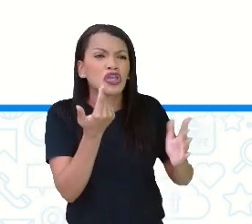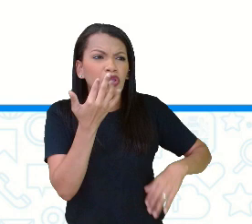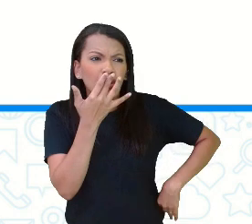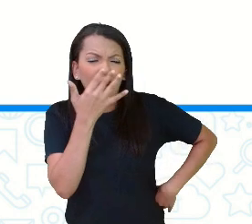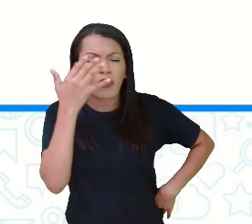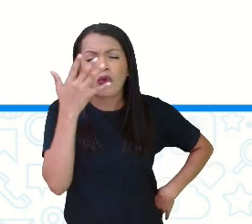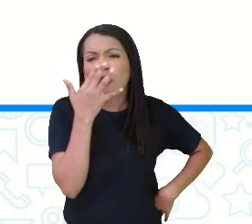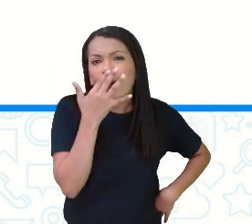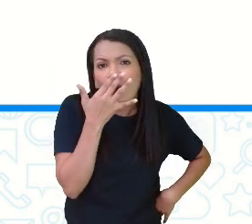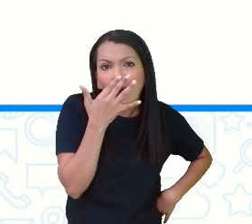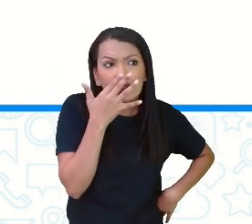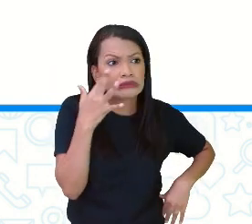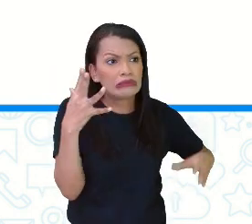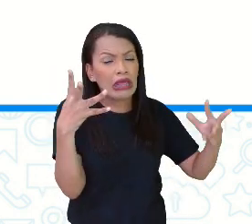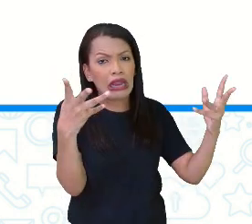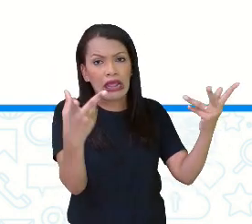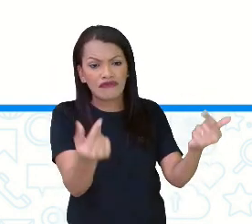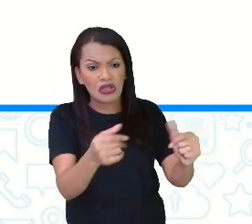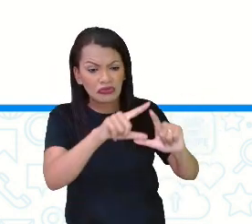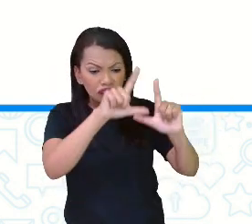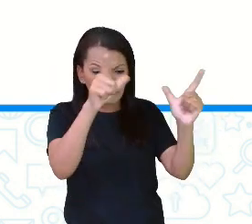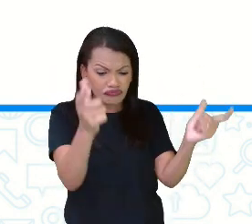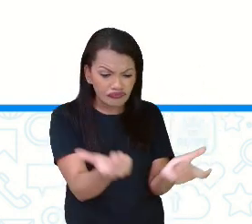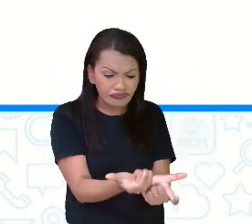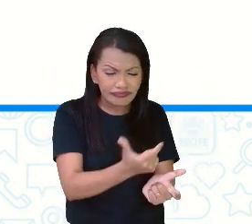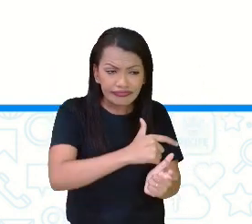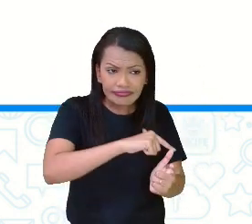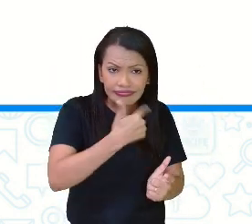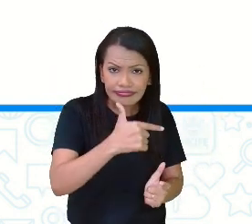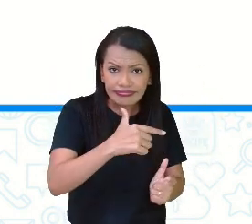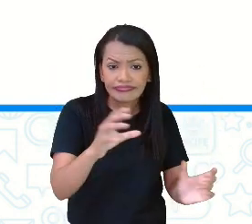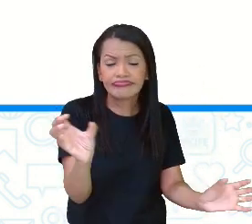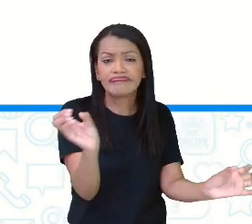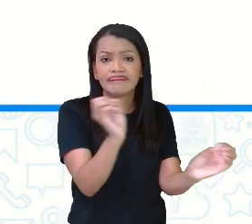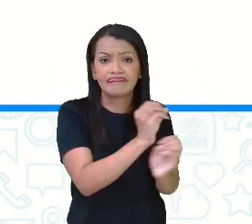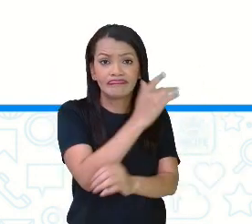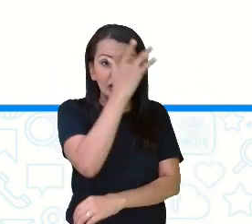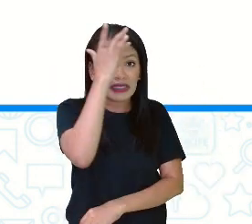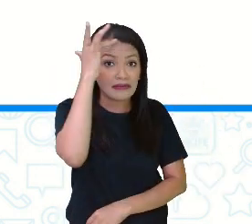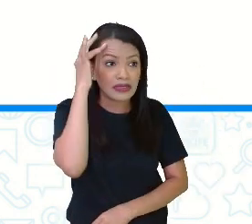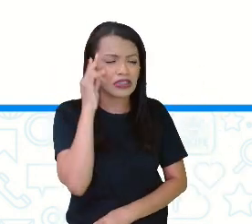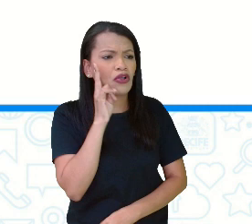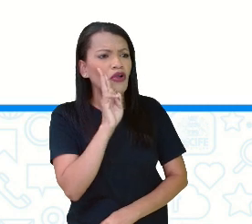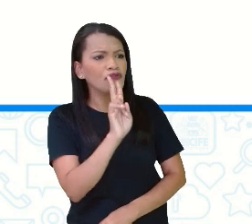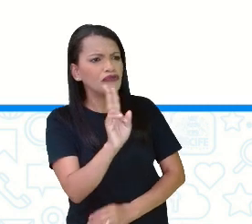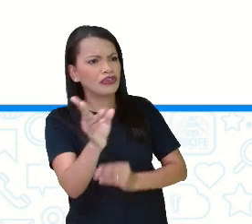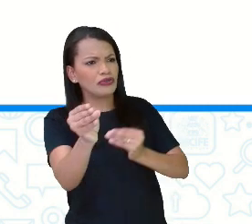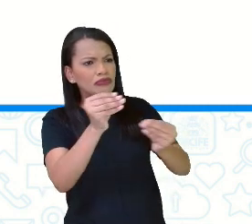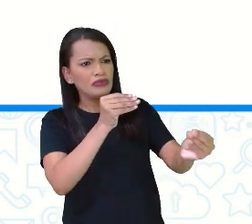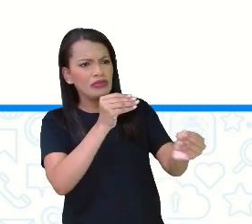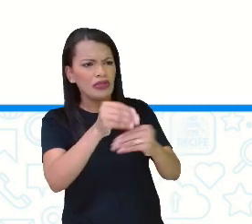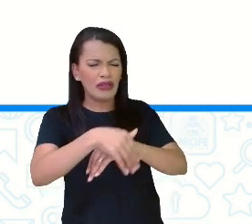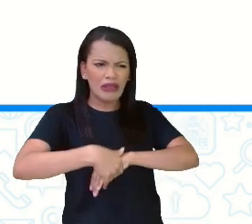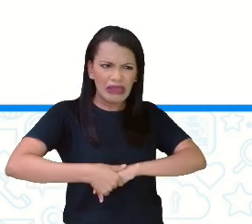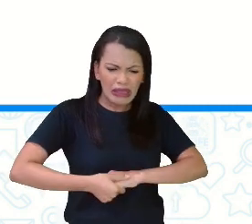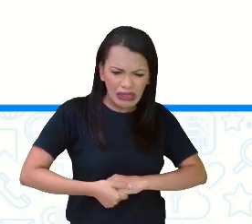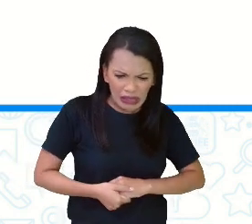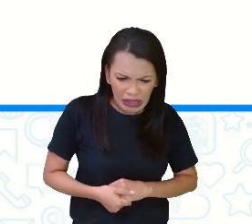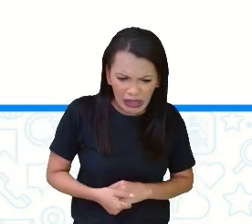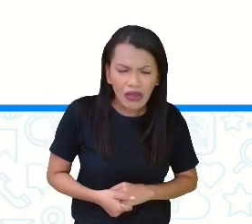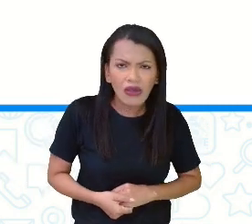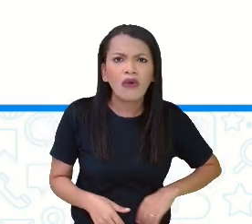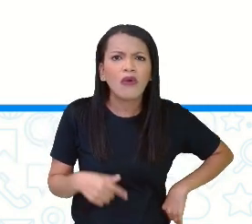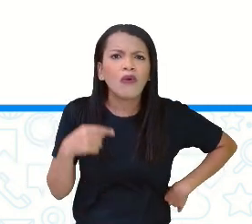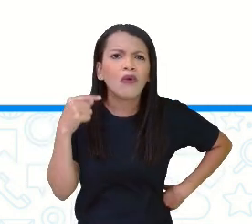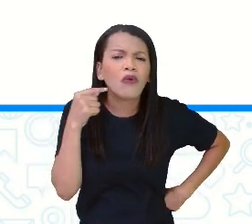para o tear vazio, pois não tinham dúvidas de que as outras pessoas viam tecido. Mas o que é isto?